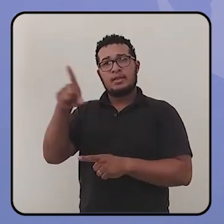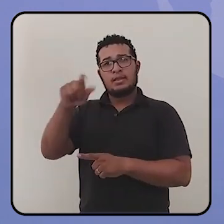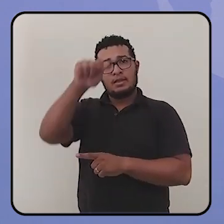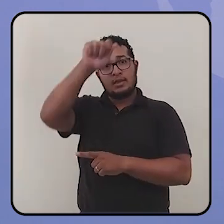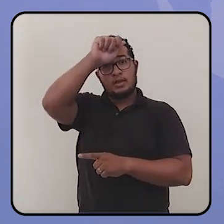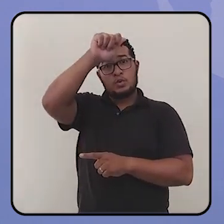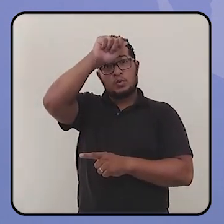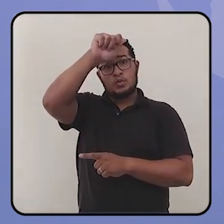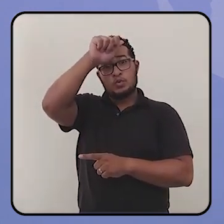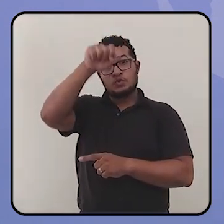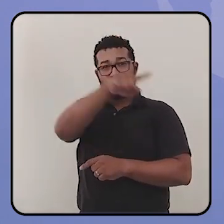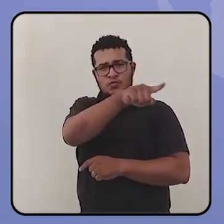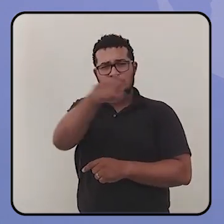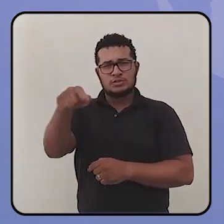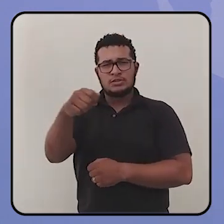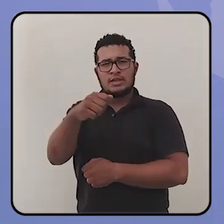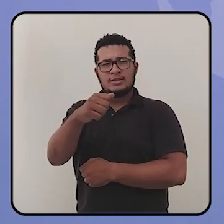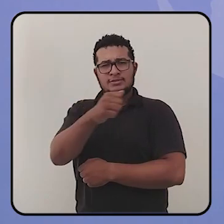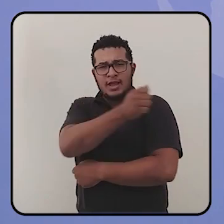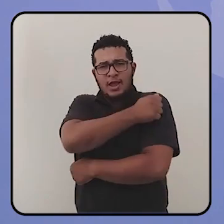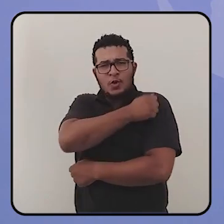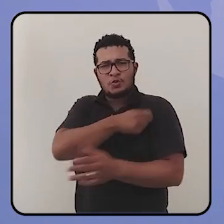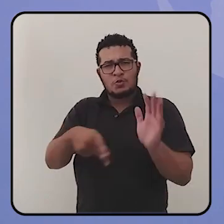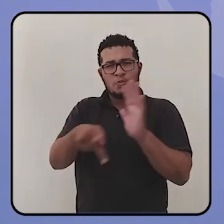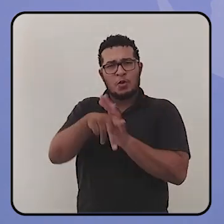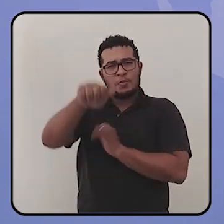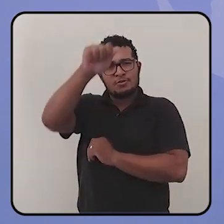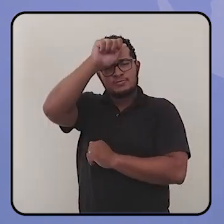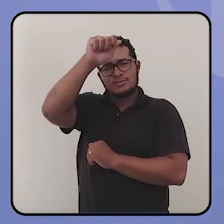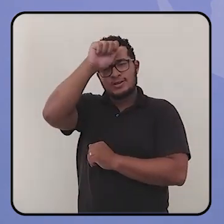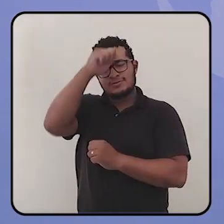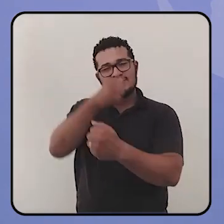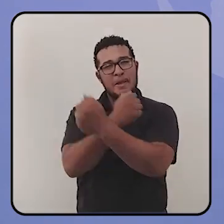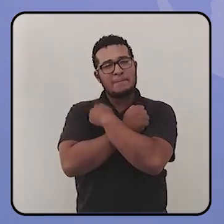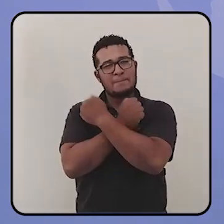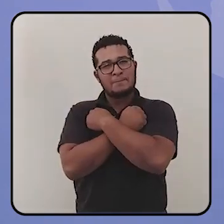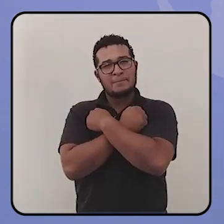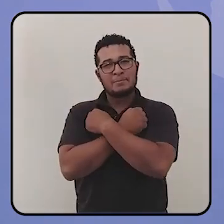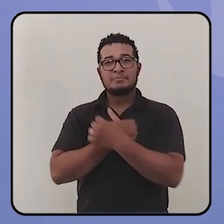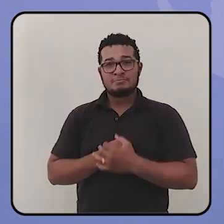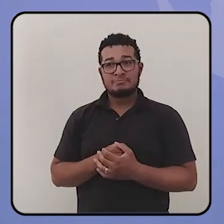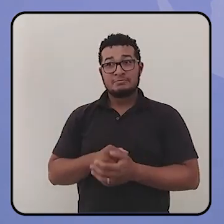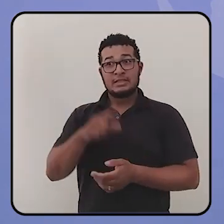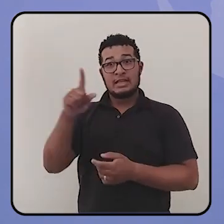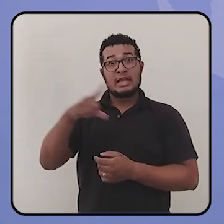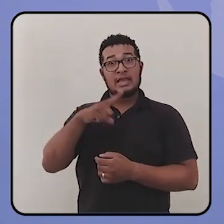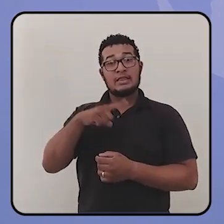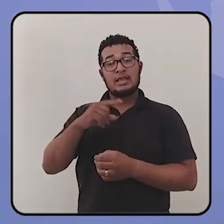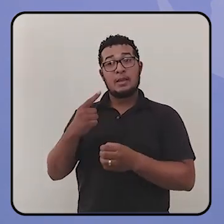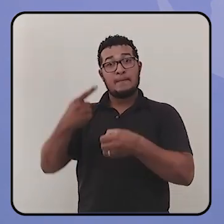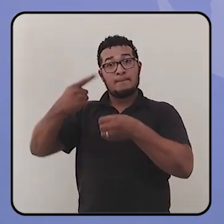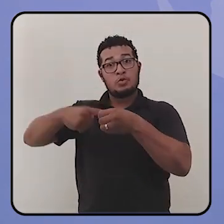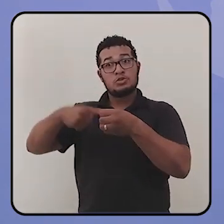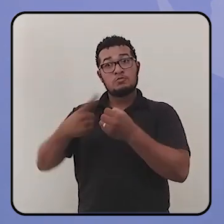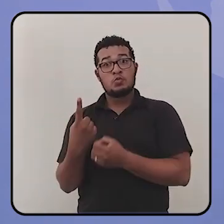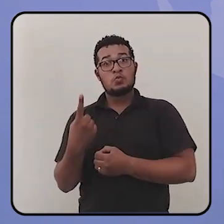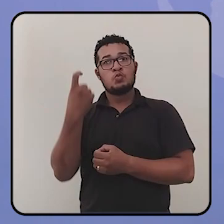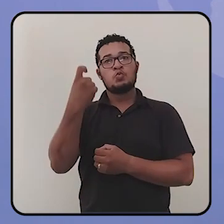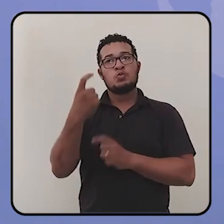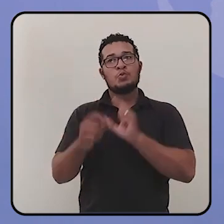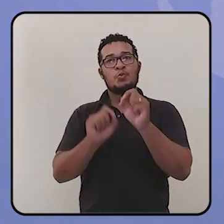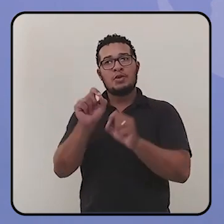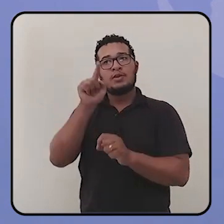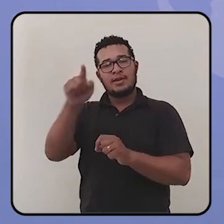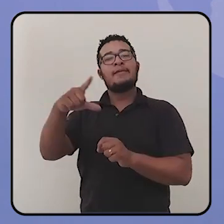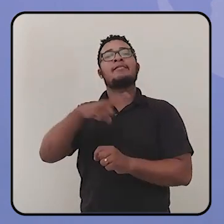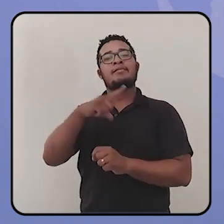Aracruz, alô, alunos de Aracruz, aquele abraço. Em Aracruz nós temos a única o único município no estado do Espírito Santo onde